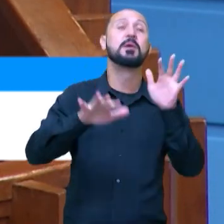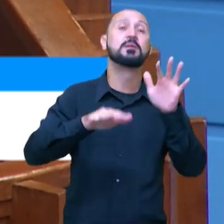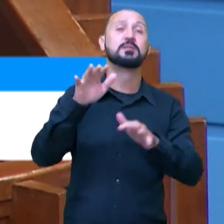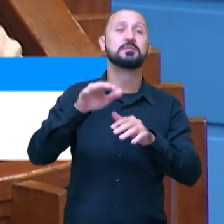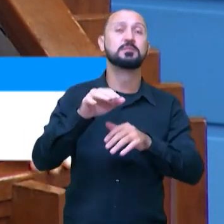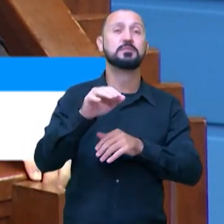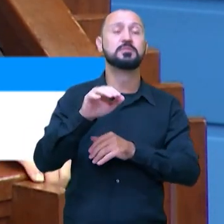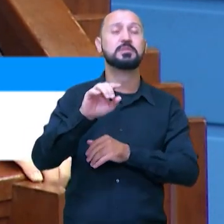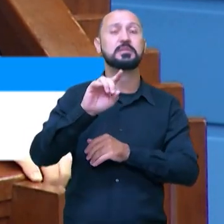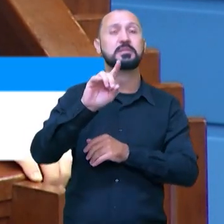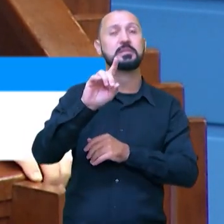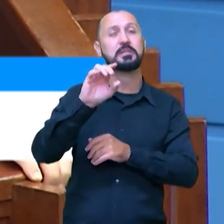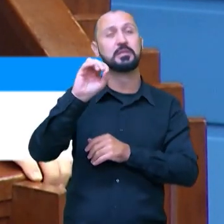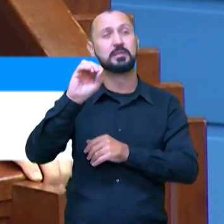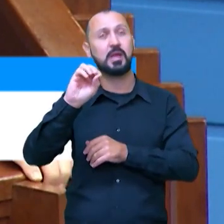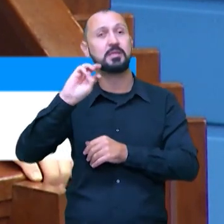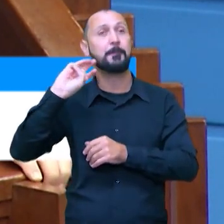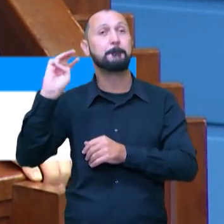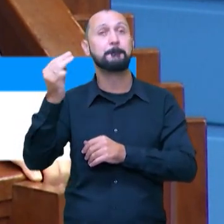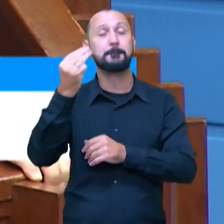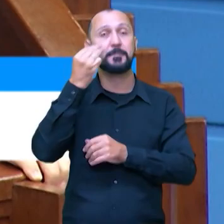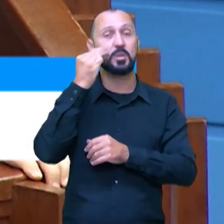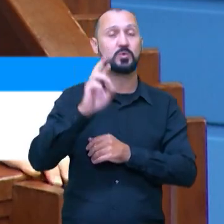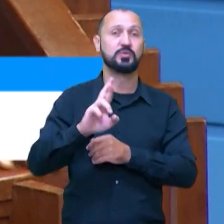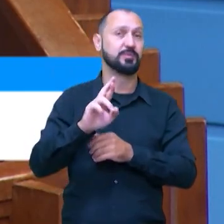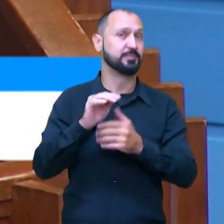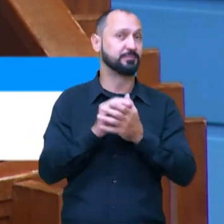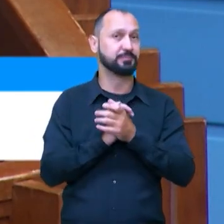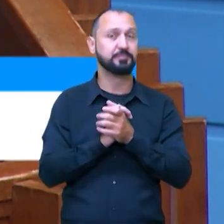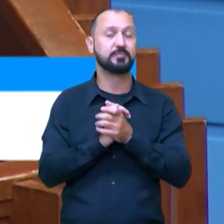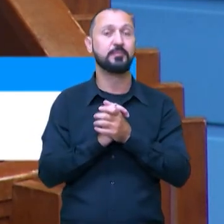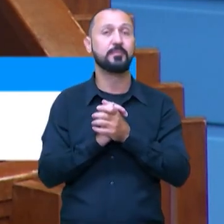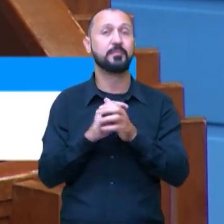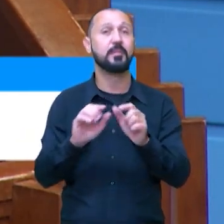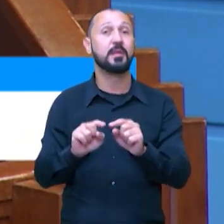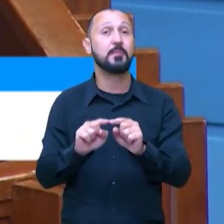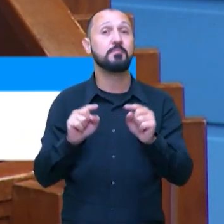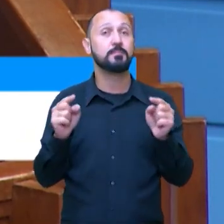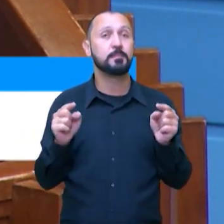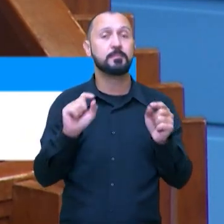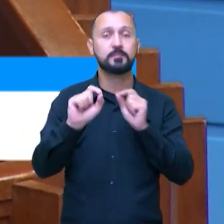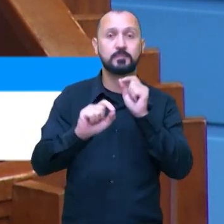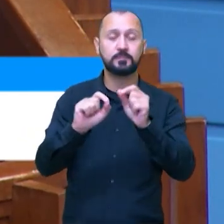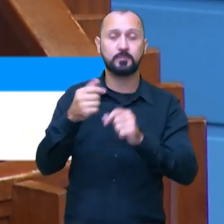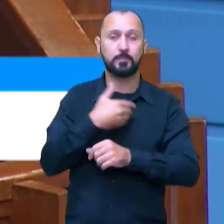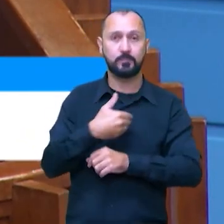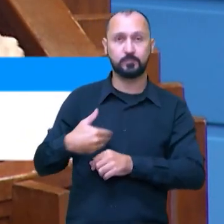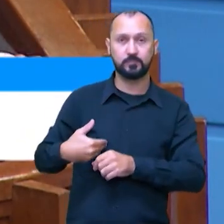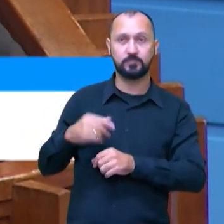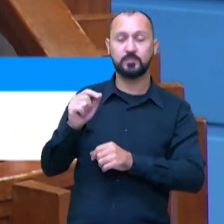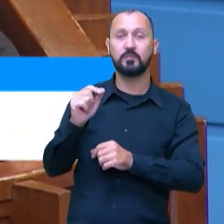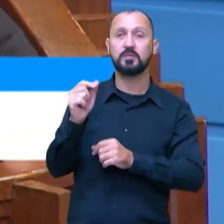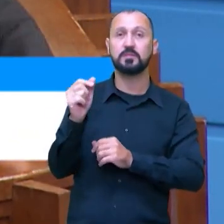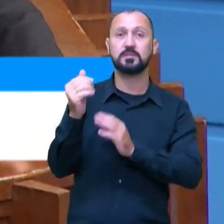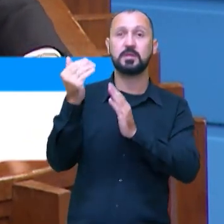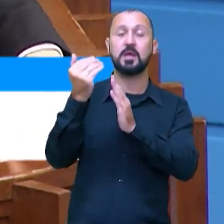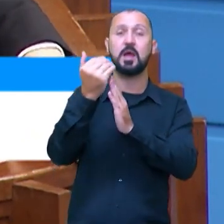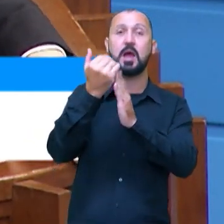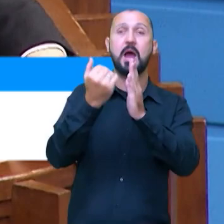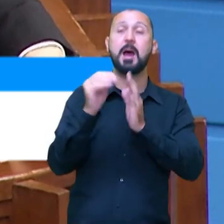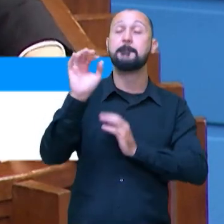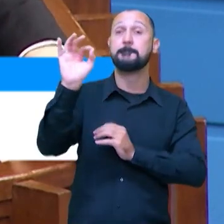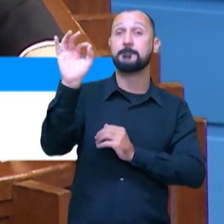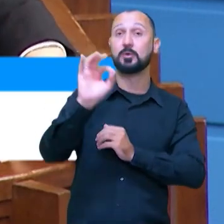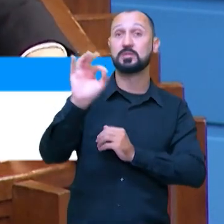custo mensal de cerca de 10 milhões de reais. Agora, se o governo tivesse baixado